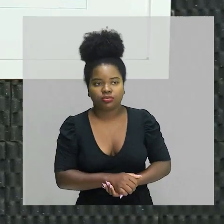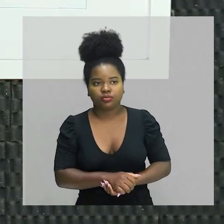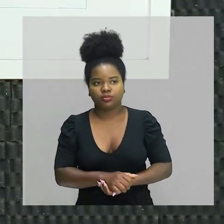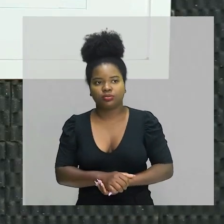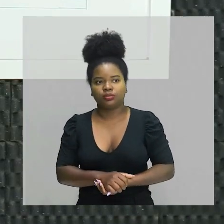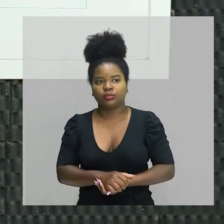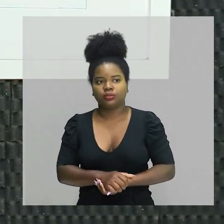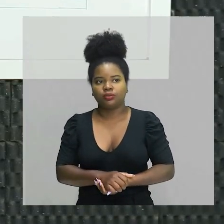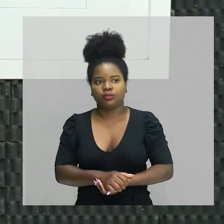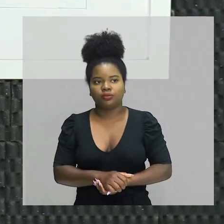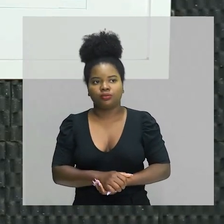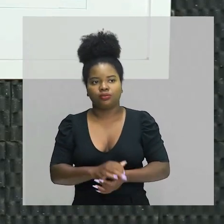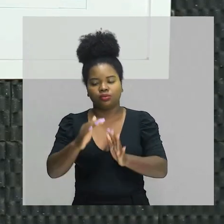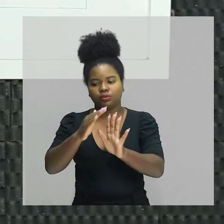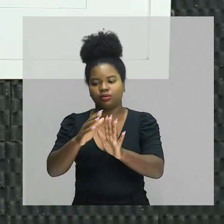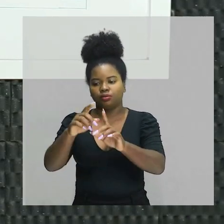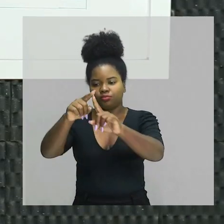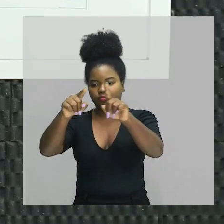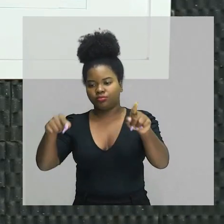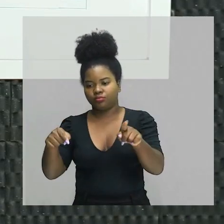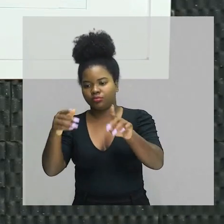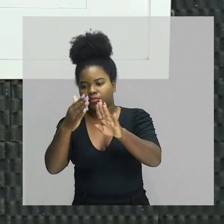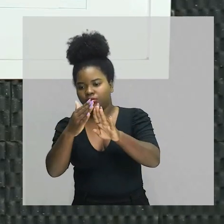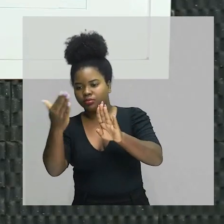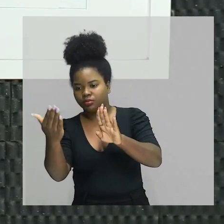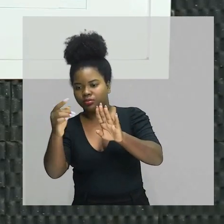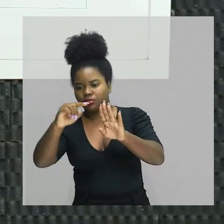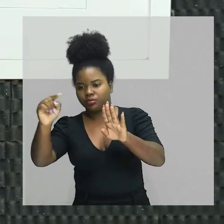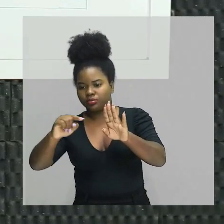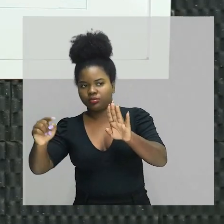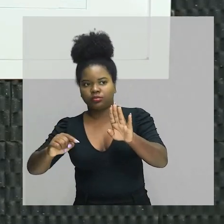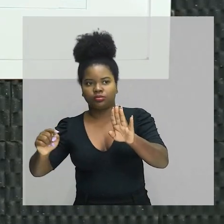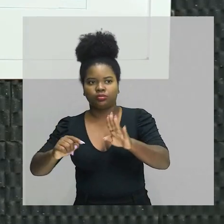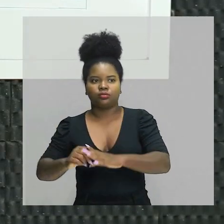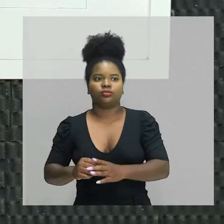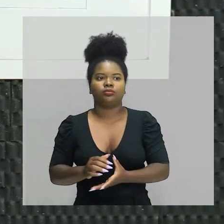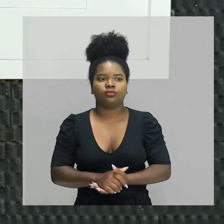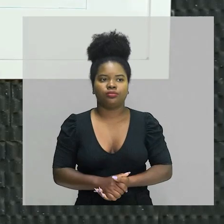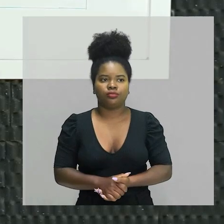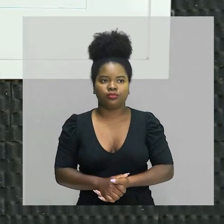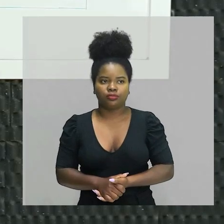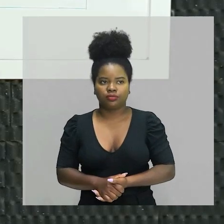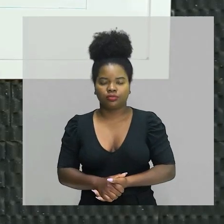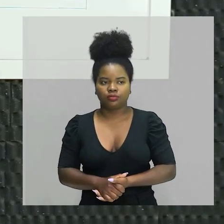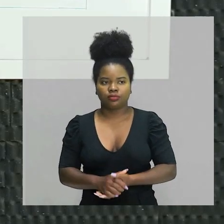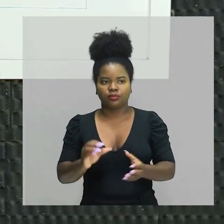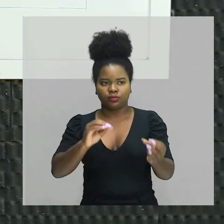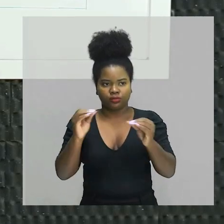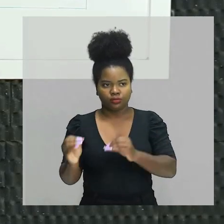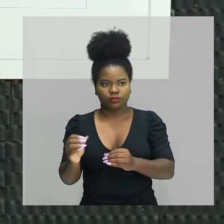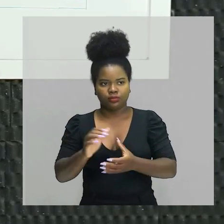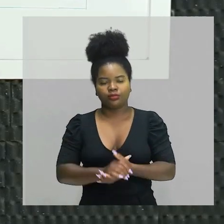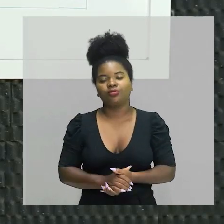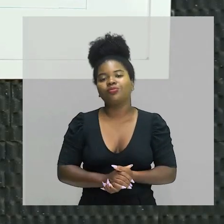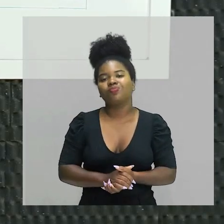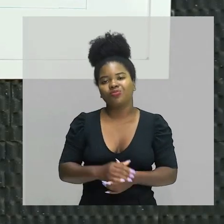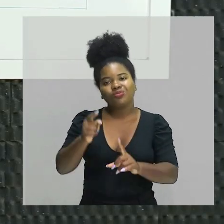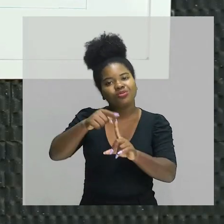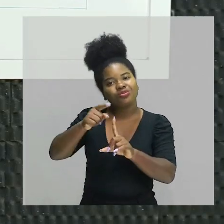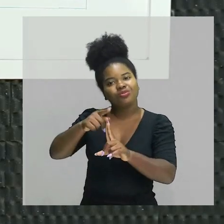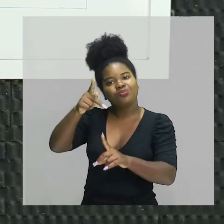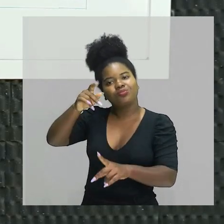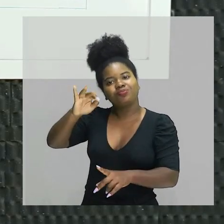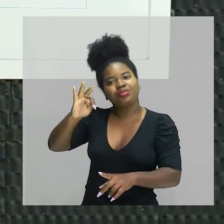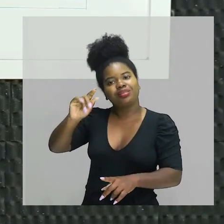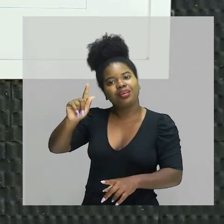meu triângulo isósceles, ó, que é um triângulo retângulo. E vou aplicar justamente o teorema de Pitágoras.